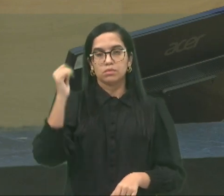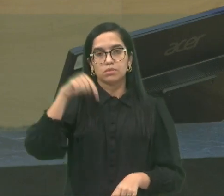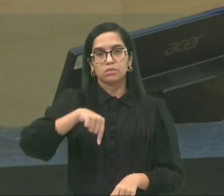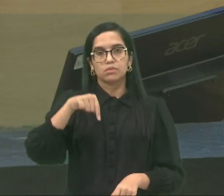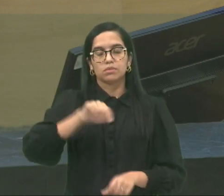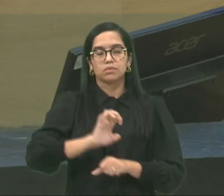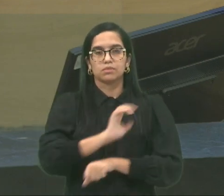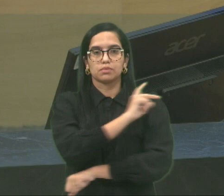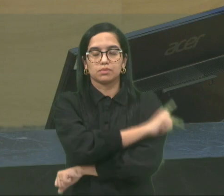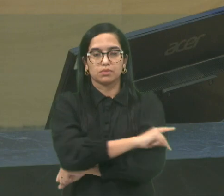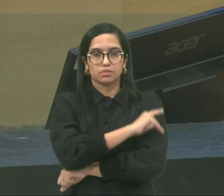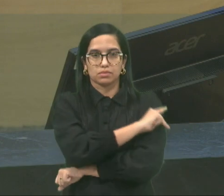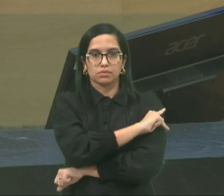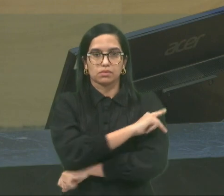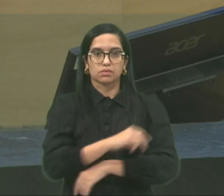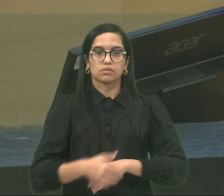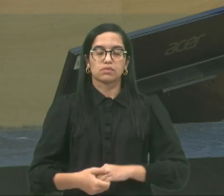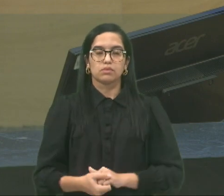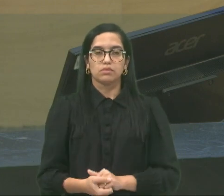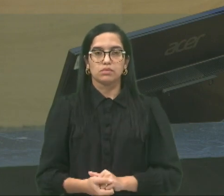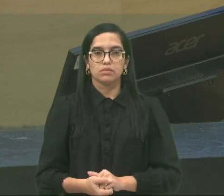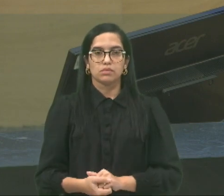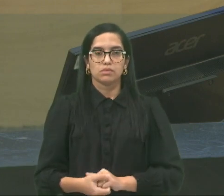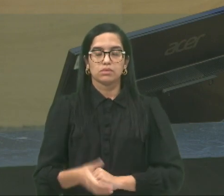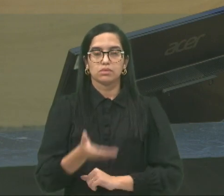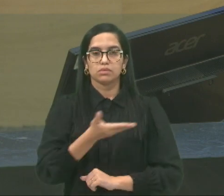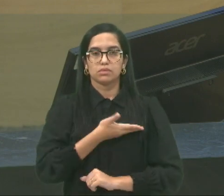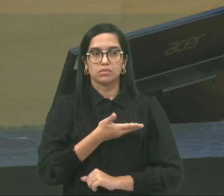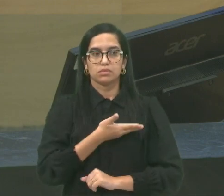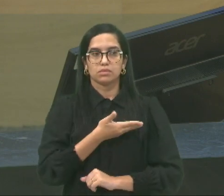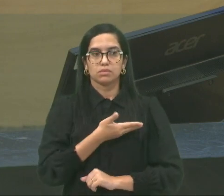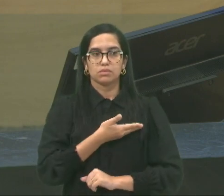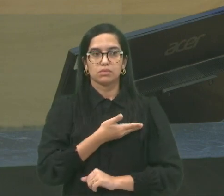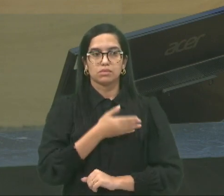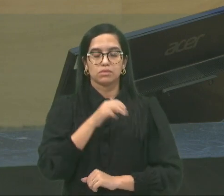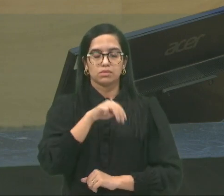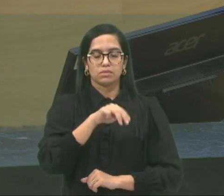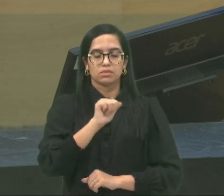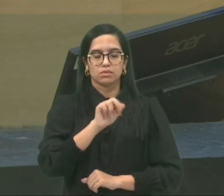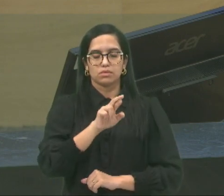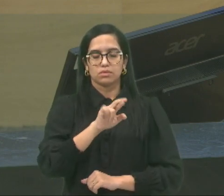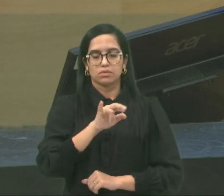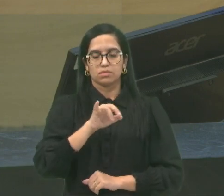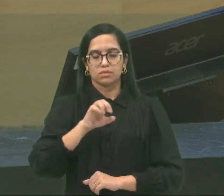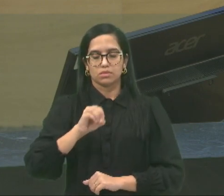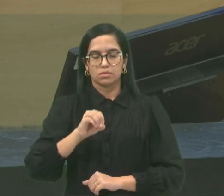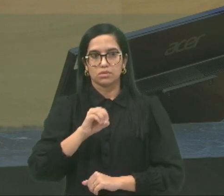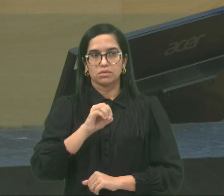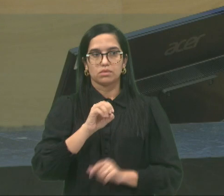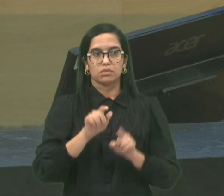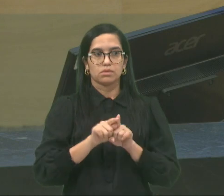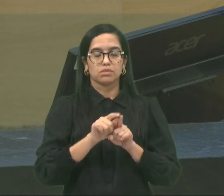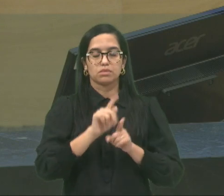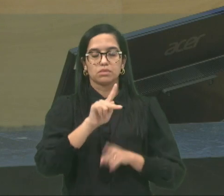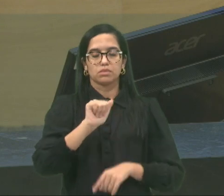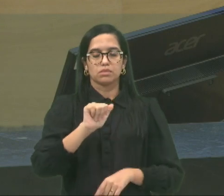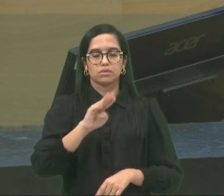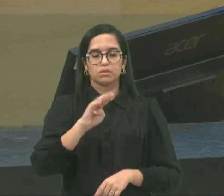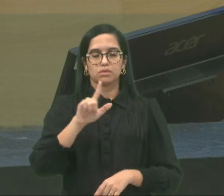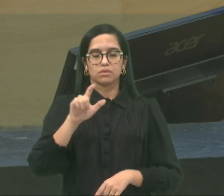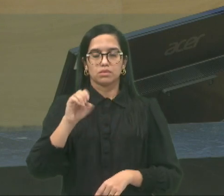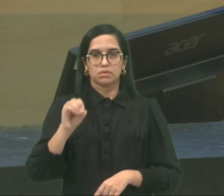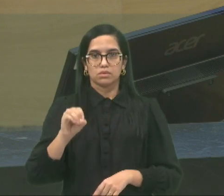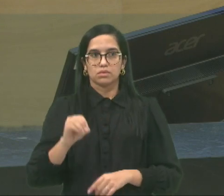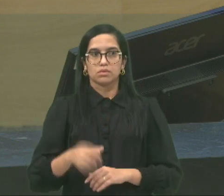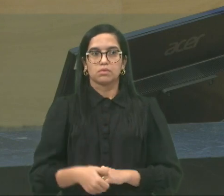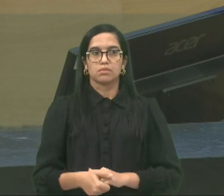pelo Estado do Piauí, os amigos senhor Mário Lúcio e senhor Pablo Nunes. E